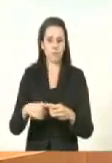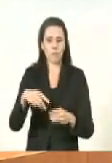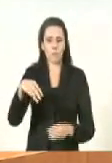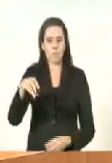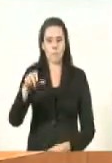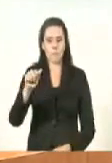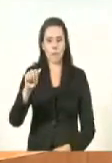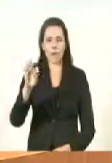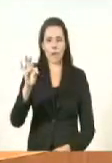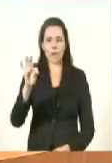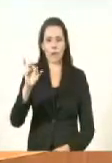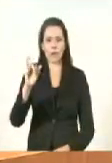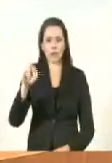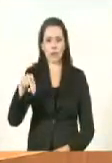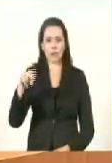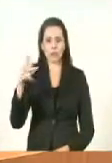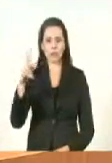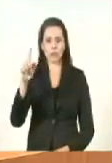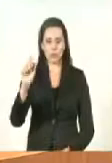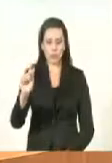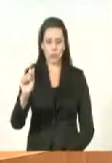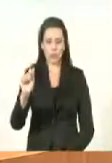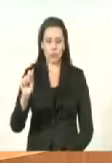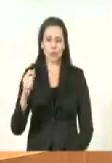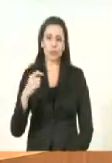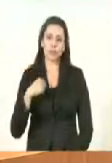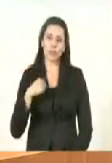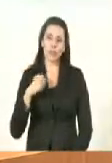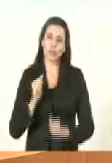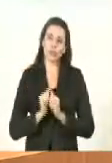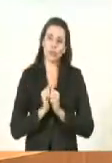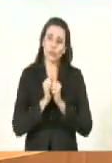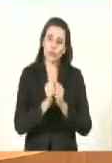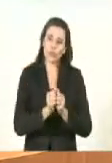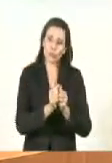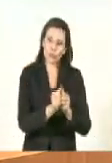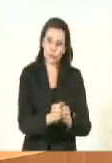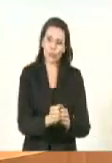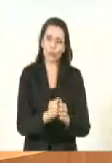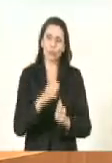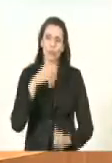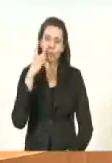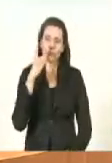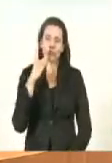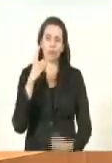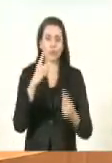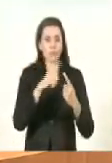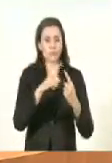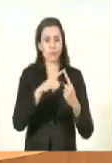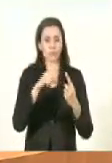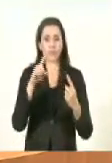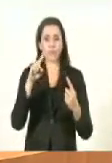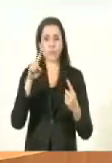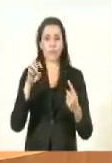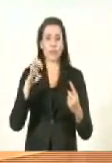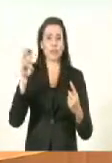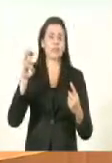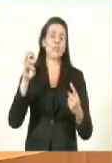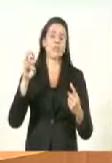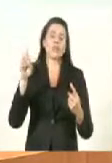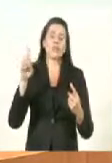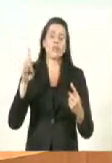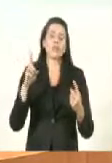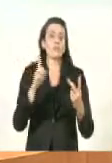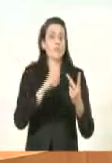Matinha, povoado Itães, acompanhado dos deputados José Inácio, o Hélio do Curso,